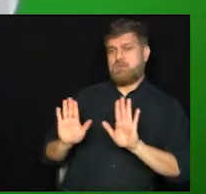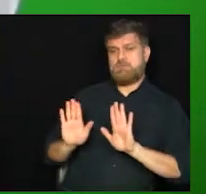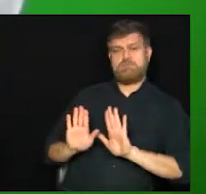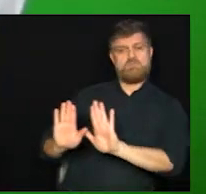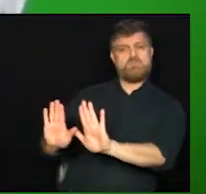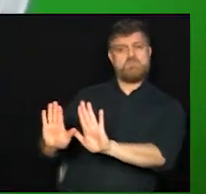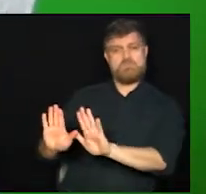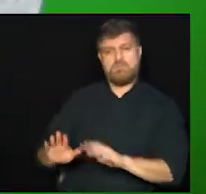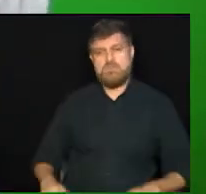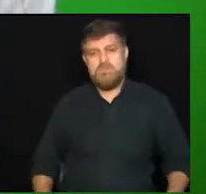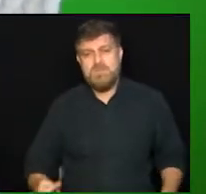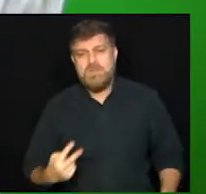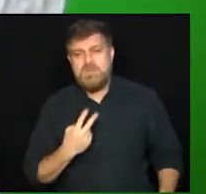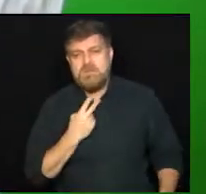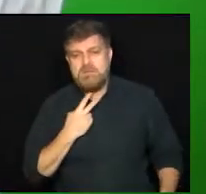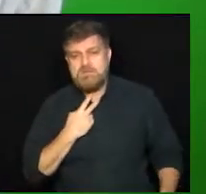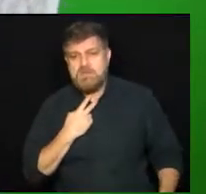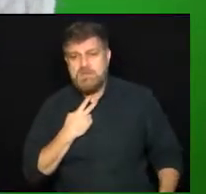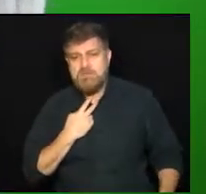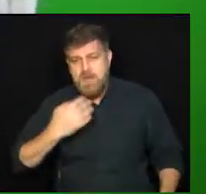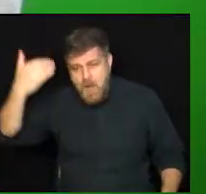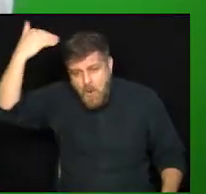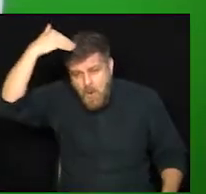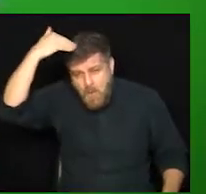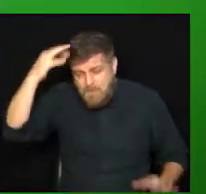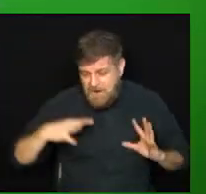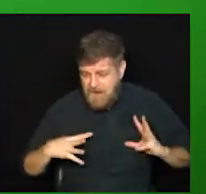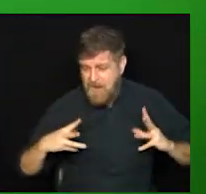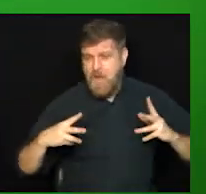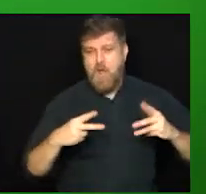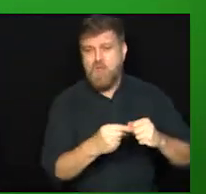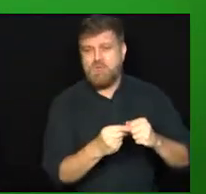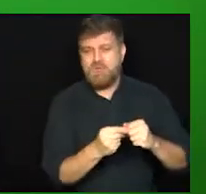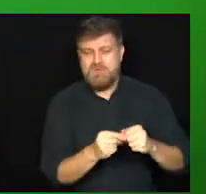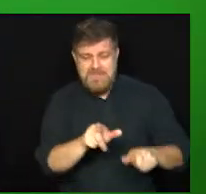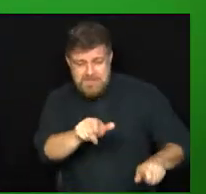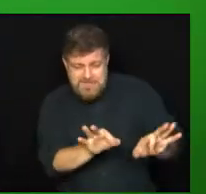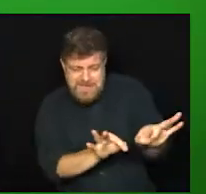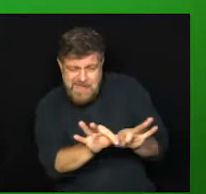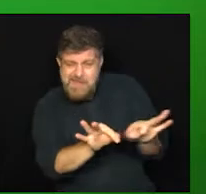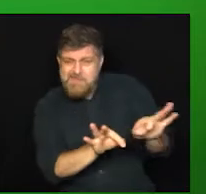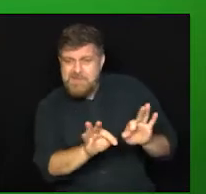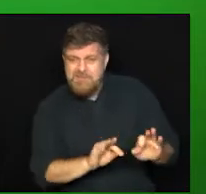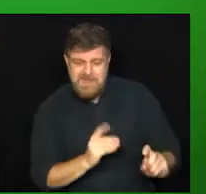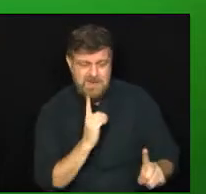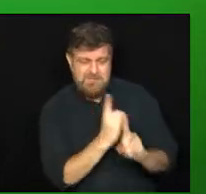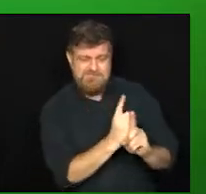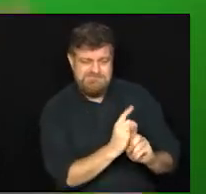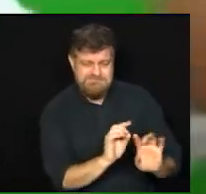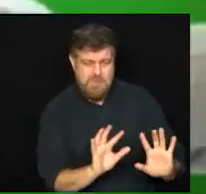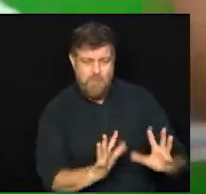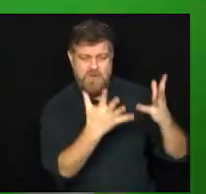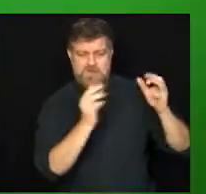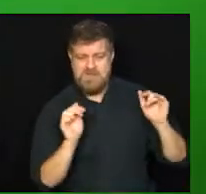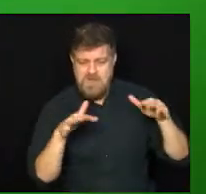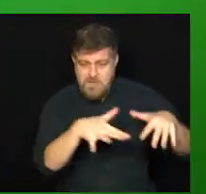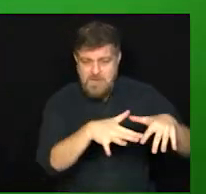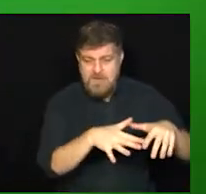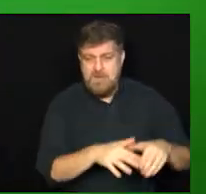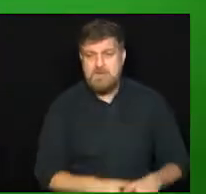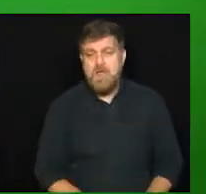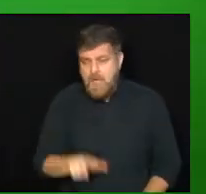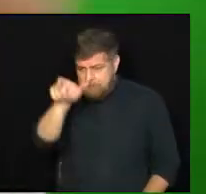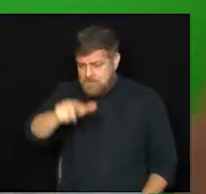E não é a maioria desses organizadores, produtores, que trabalham dessa